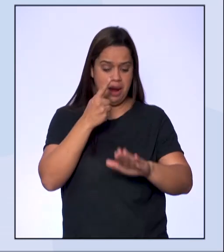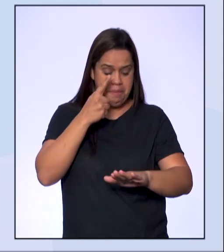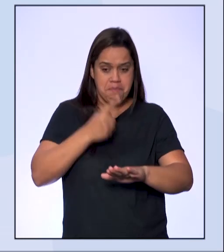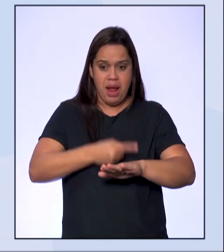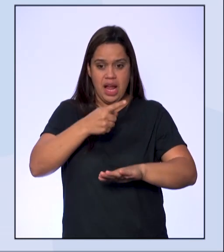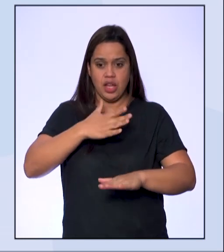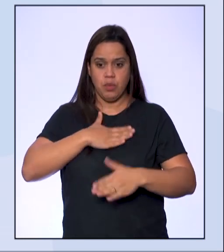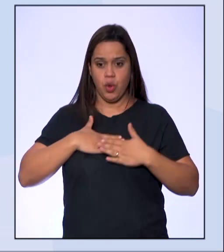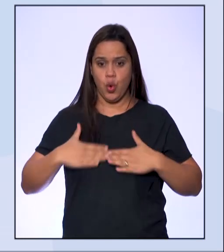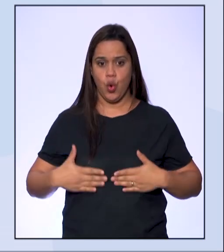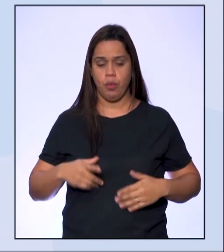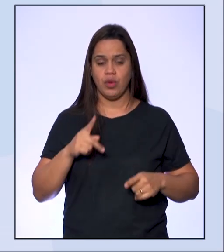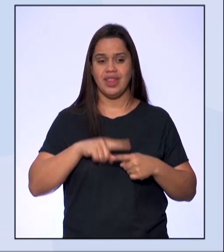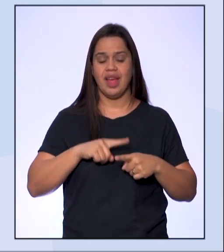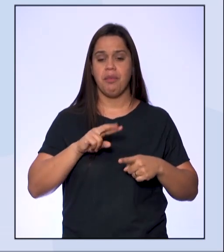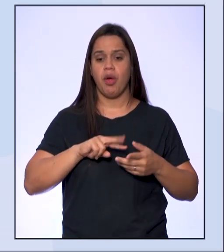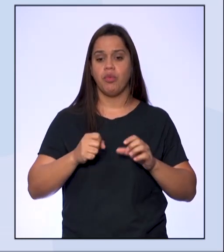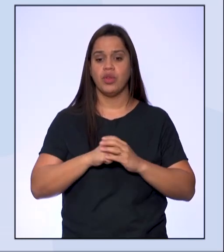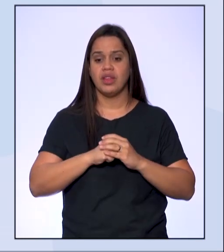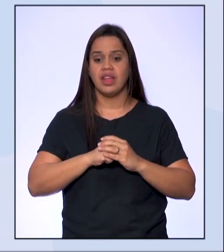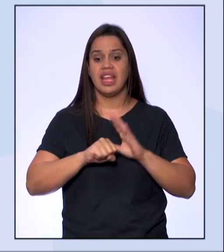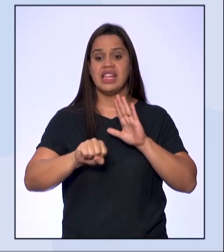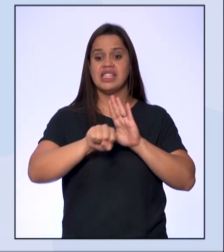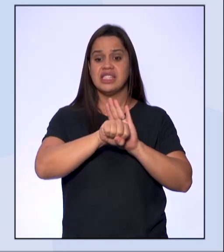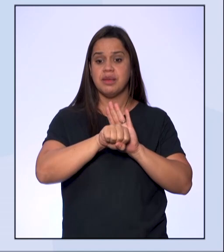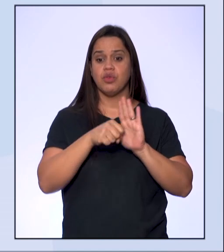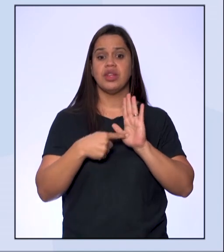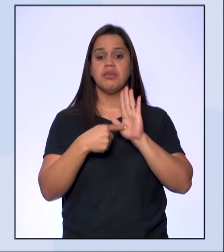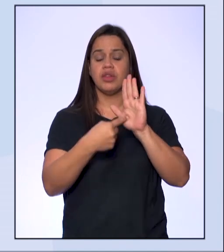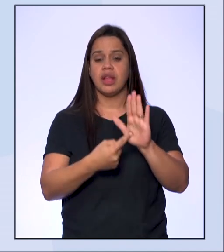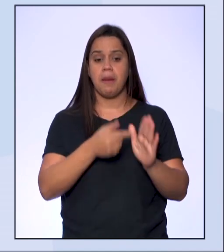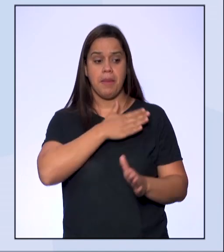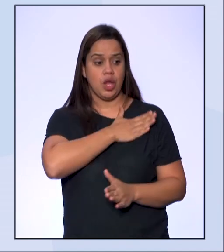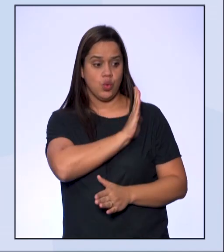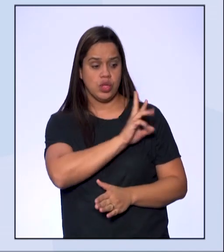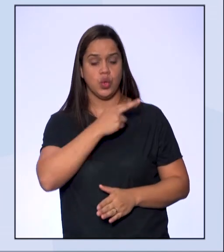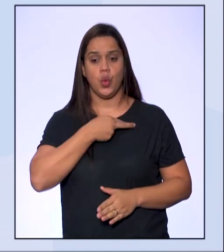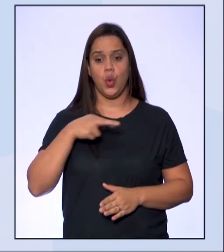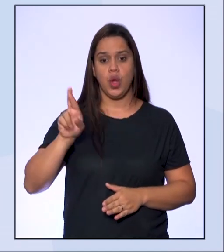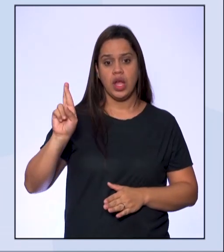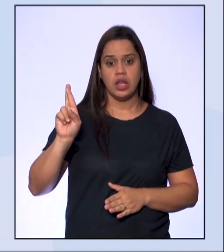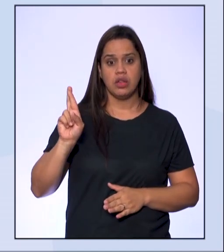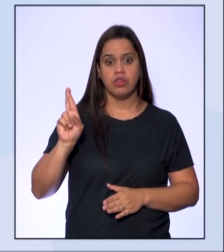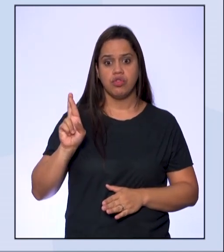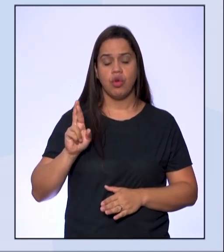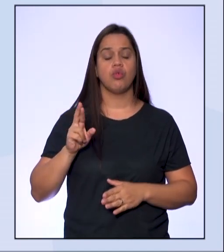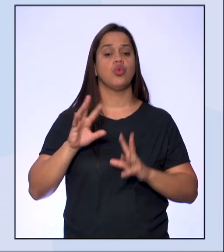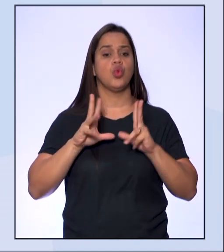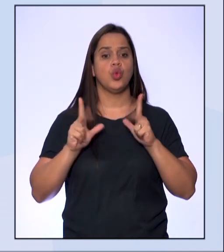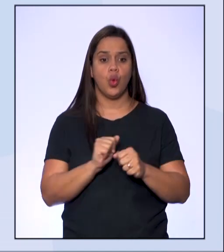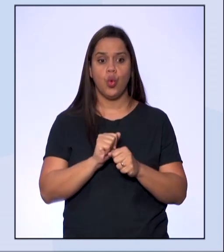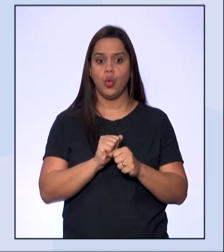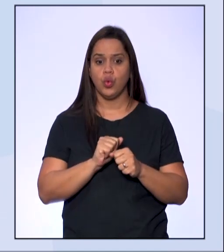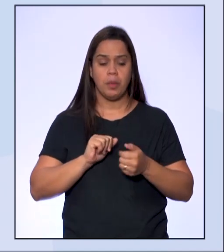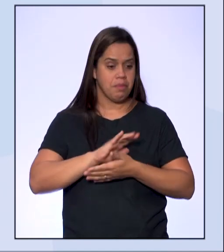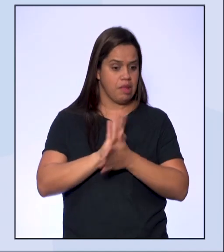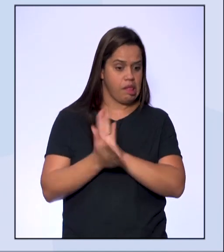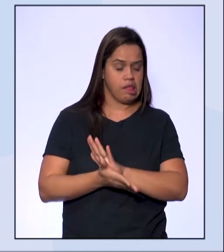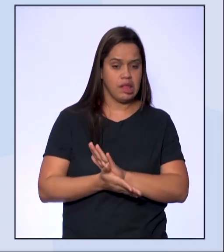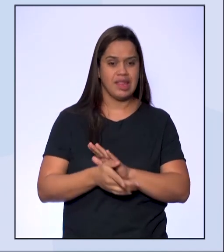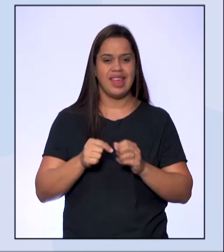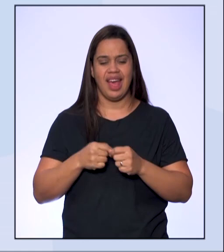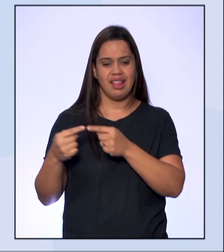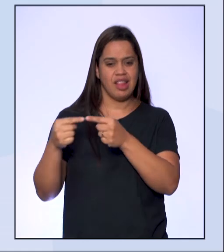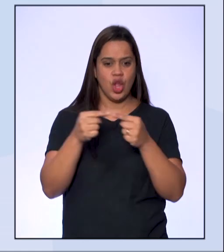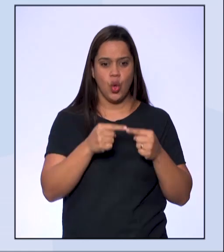símbolos que exteriorizam elementos preconceituosos, religiosos, racistas, extremistas, ligados às drogas, ao